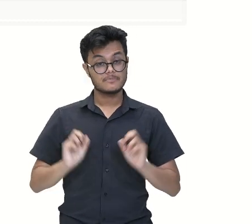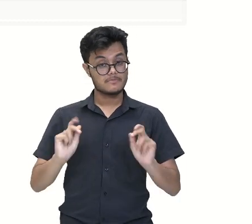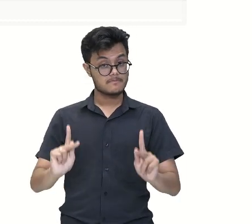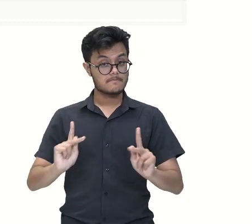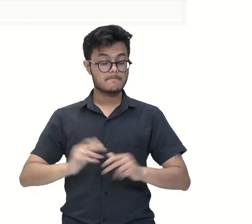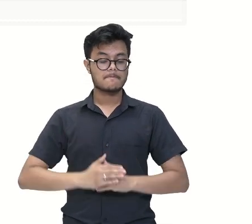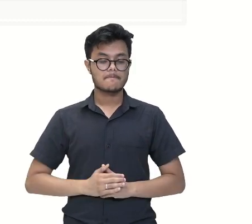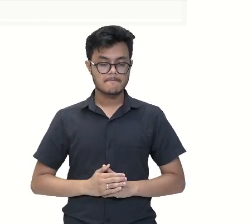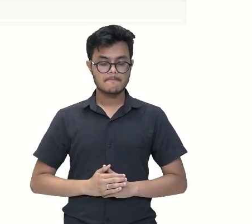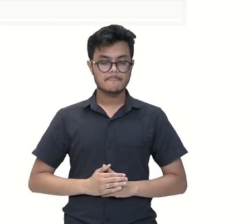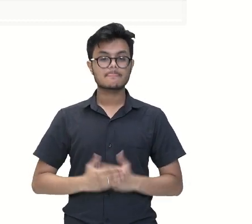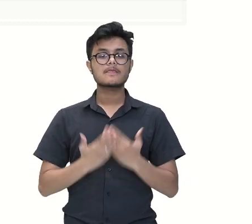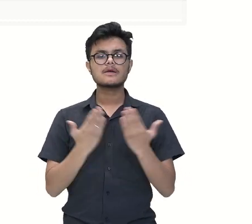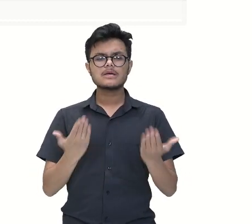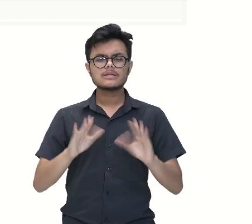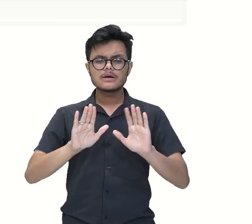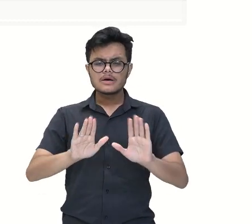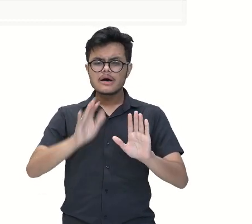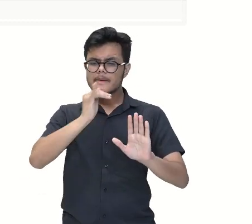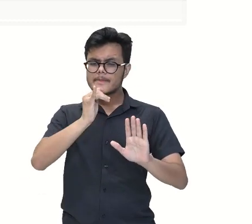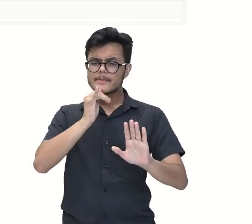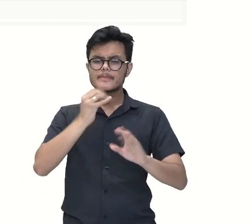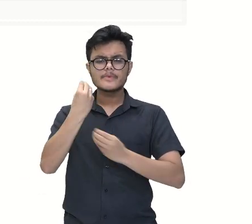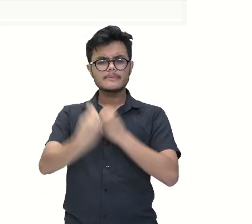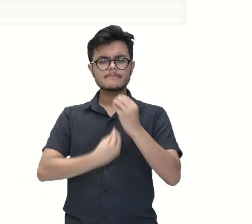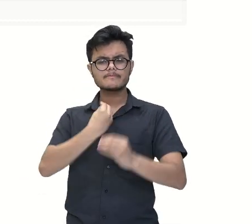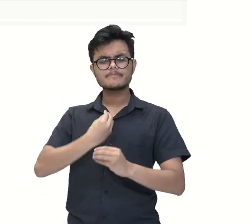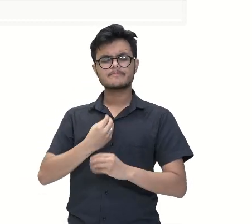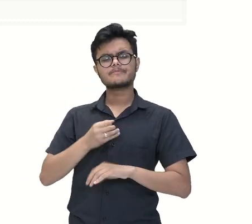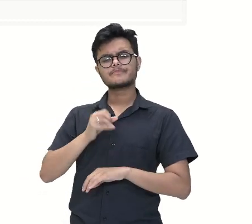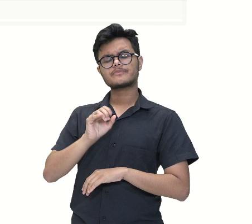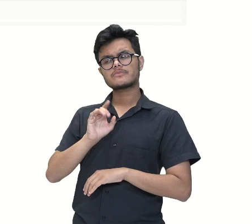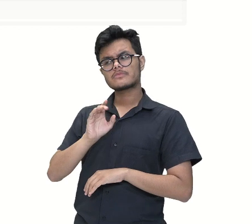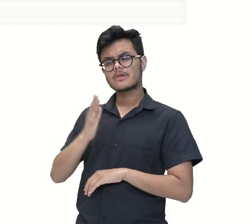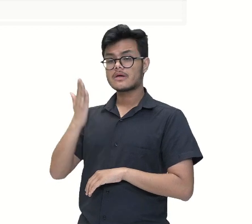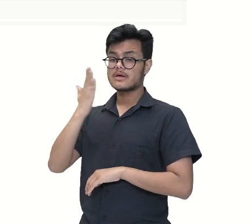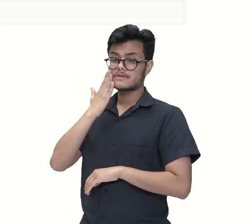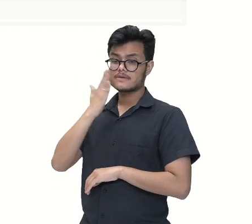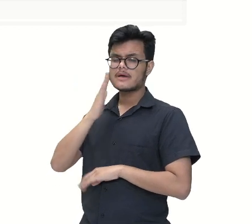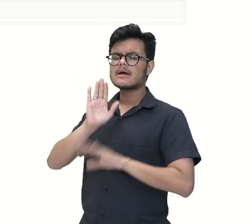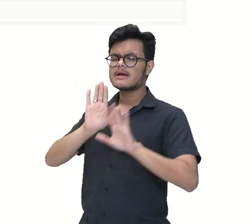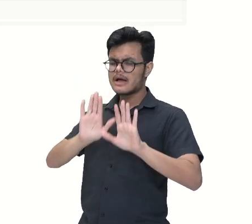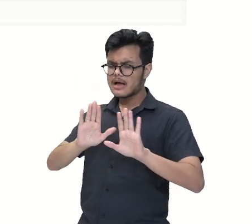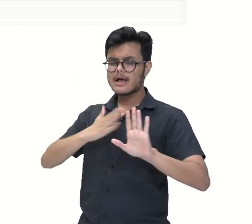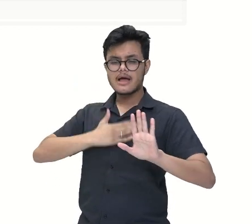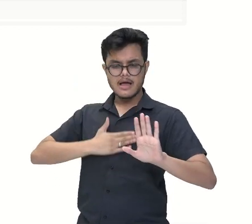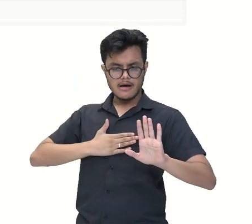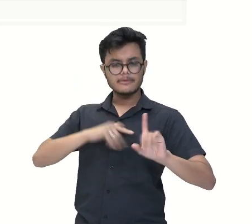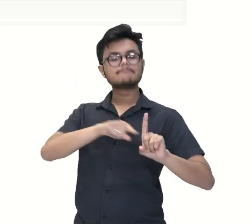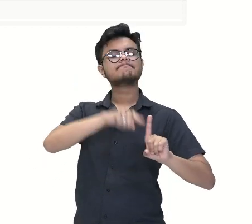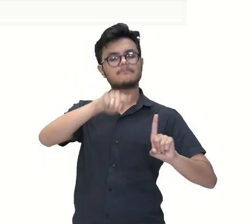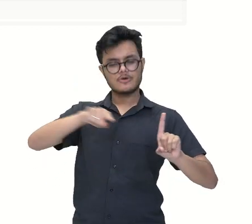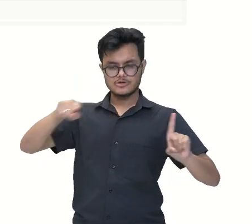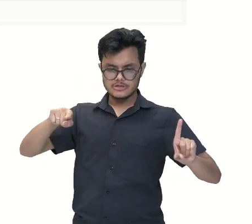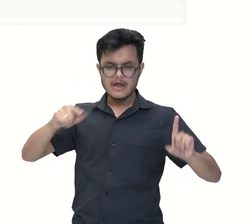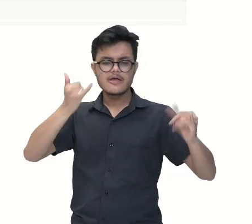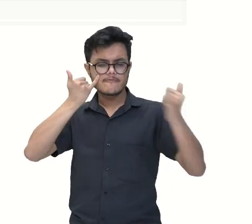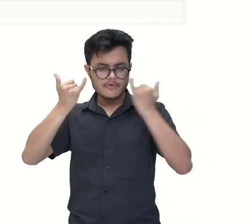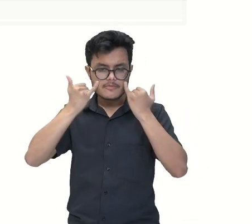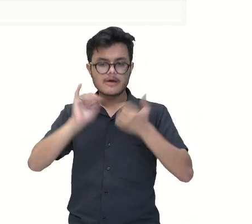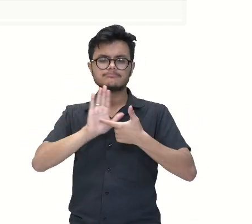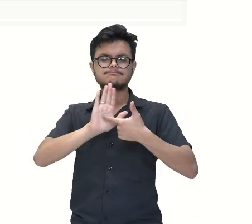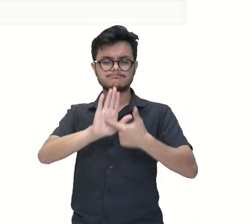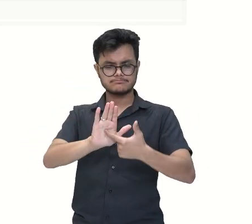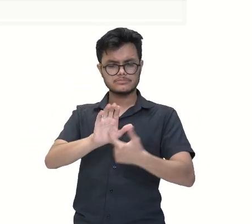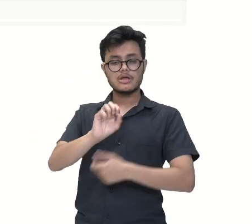Ok? Então, nós iremos descobrir, nos exemplos que eu vou dar para vocês agora, justamente